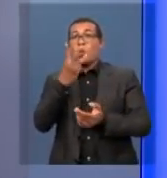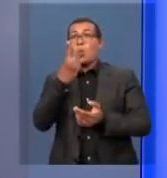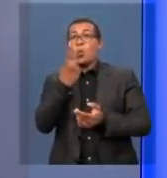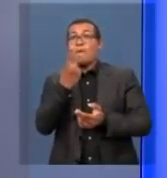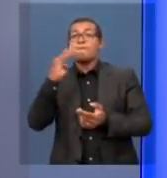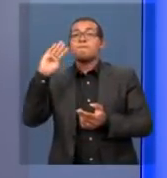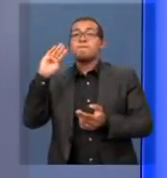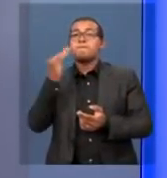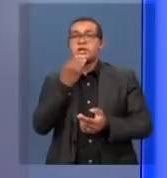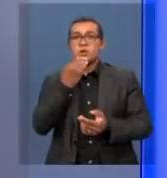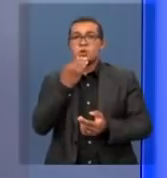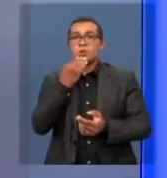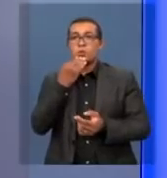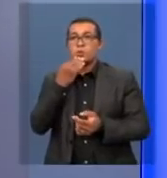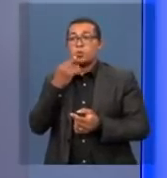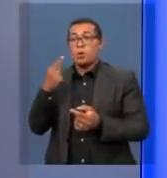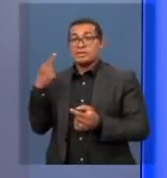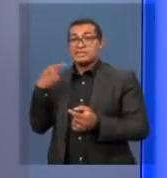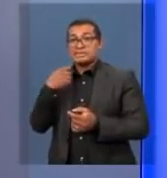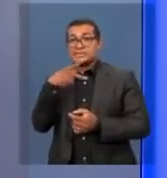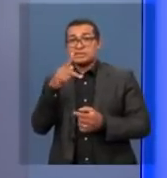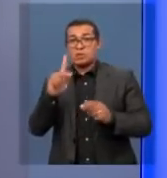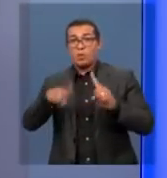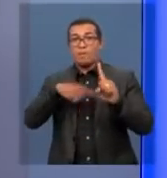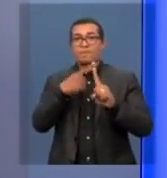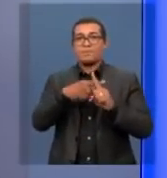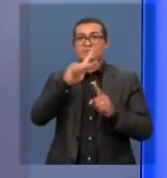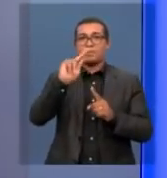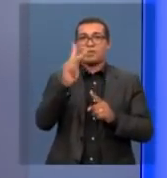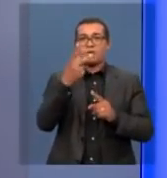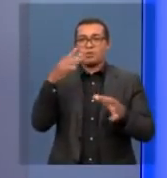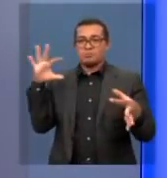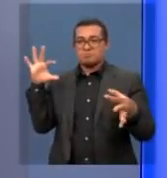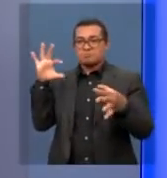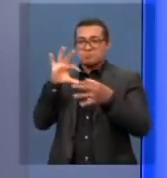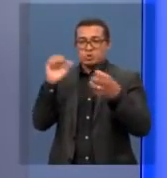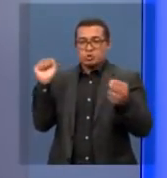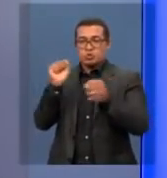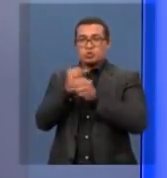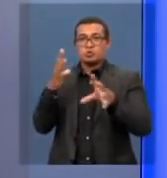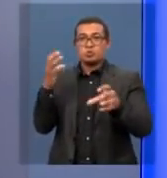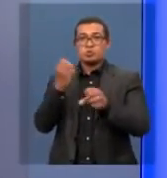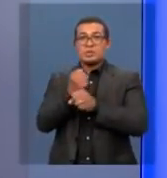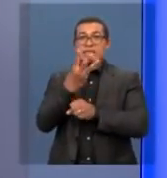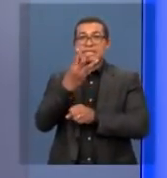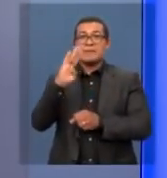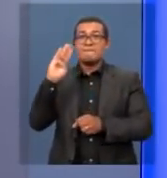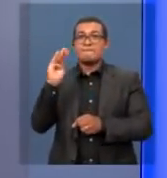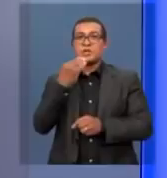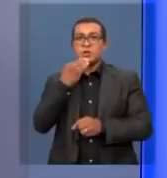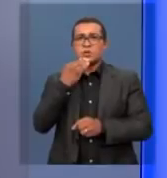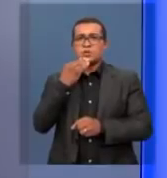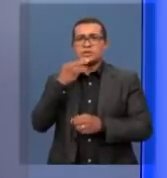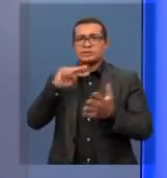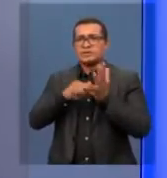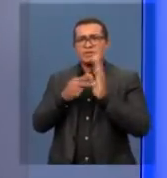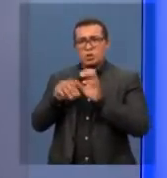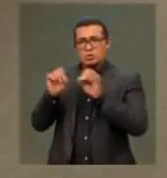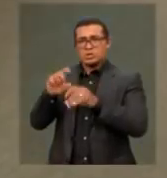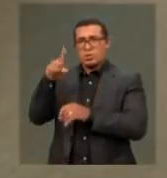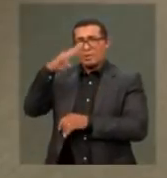durante seu período de pau foram três milhões e 700 milhões vocês tiraram dinheiro da educação não pode dizer que isso é prioridade para